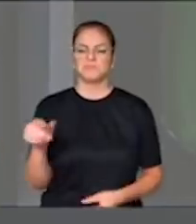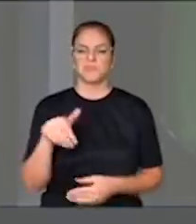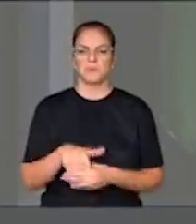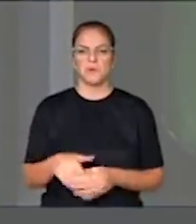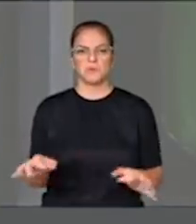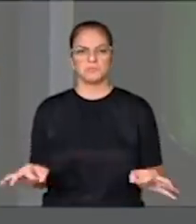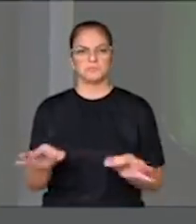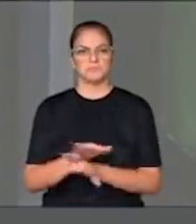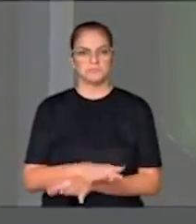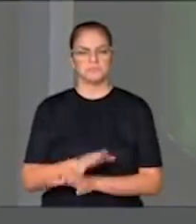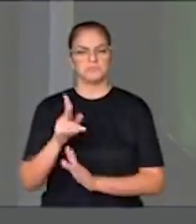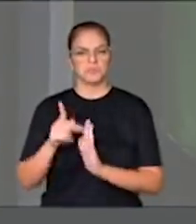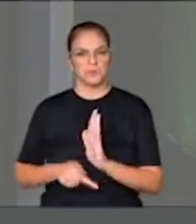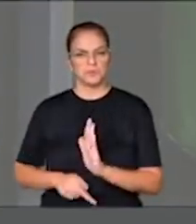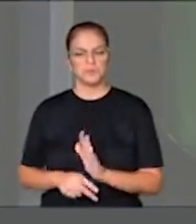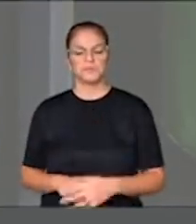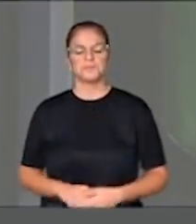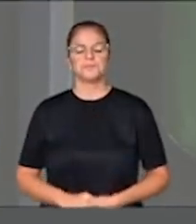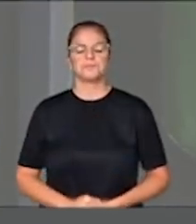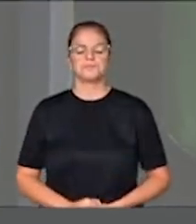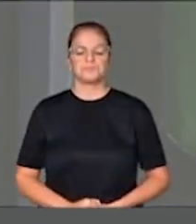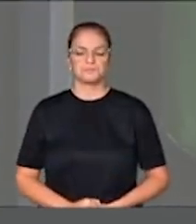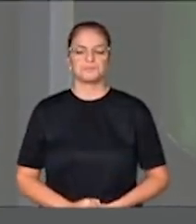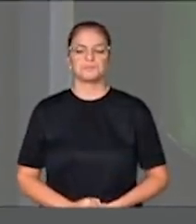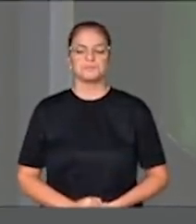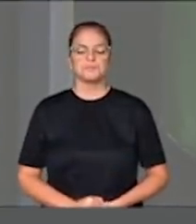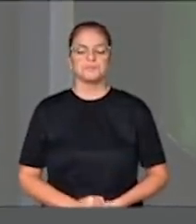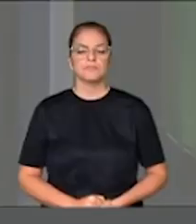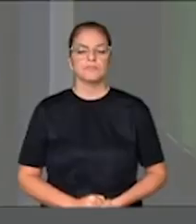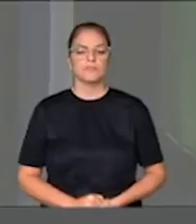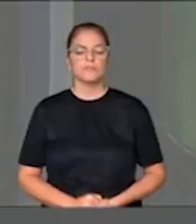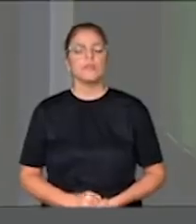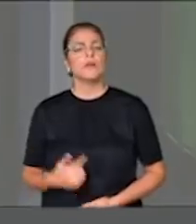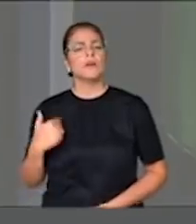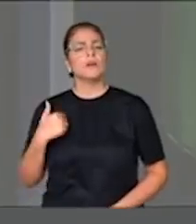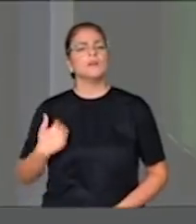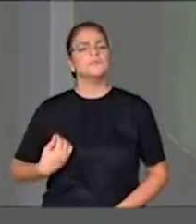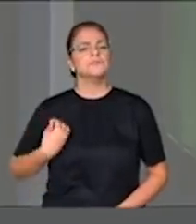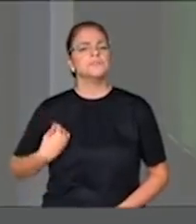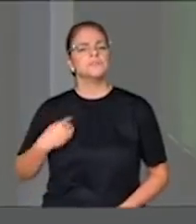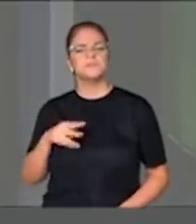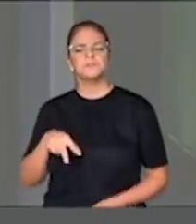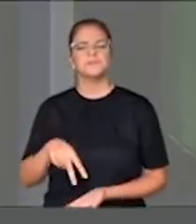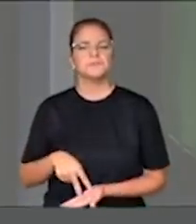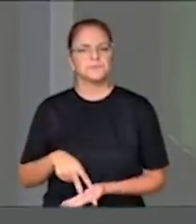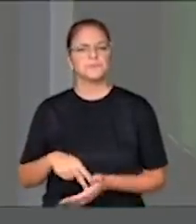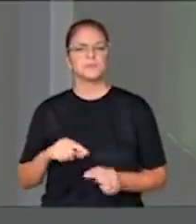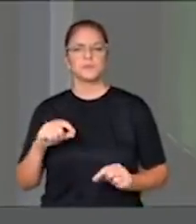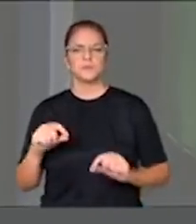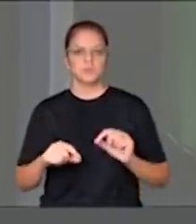e o meu objetivo nesta tribuna hoje é abordar este momento que indica